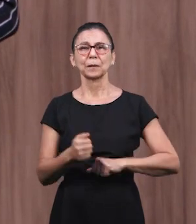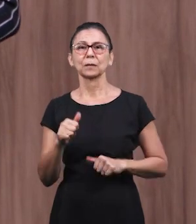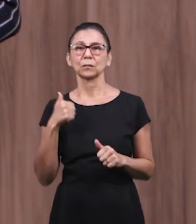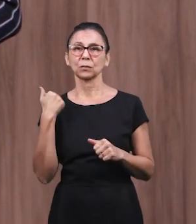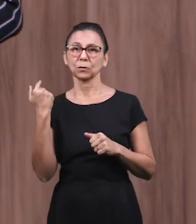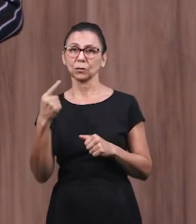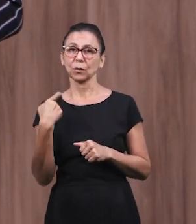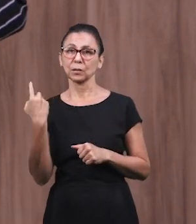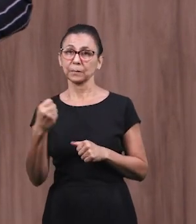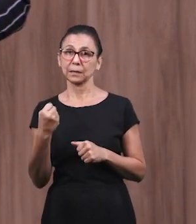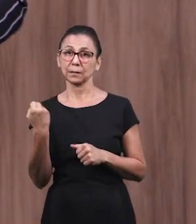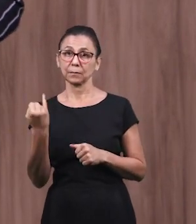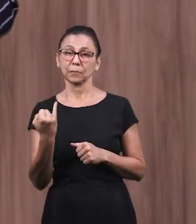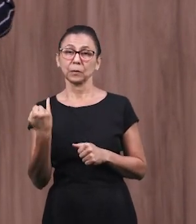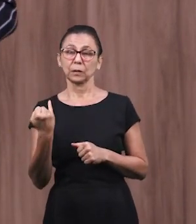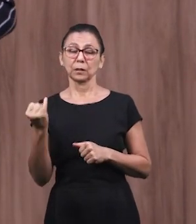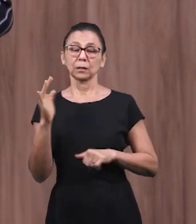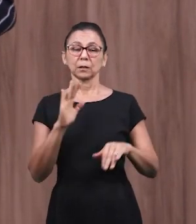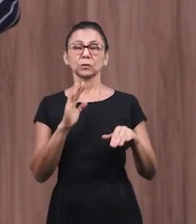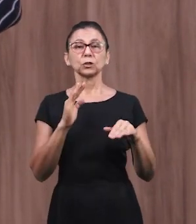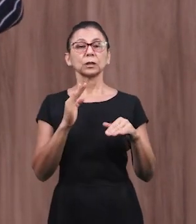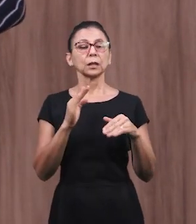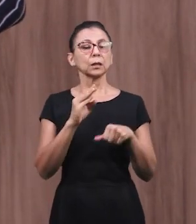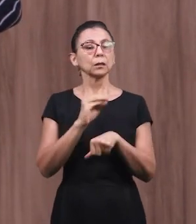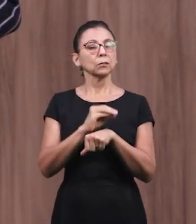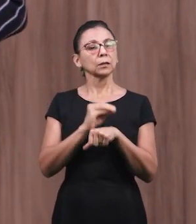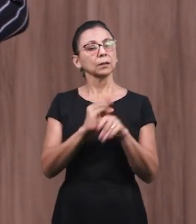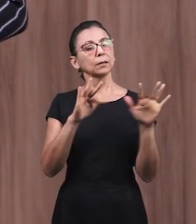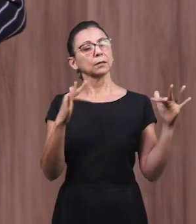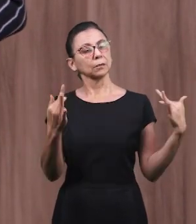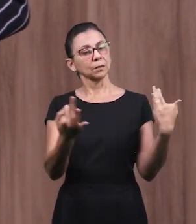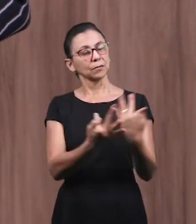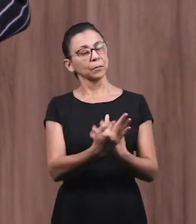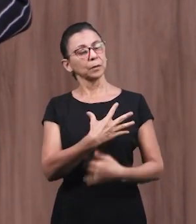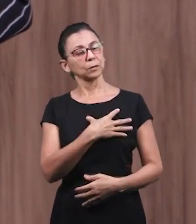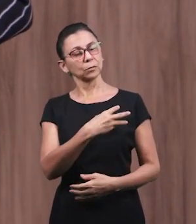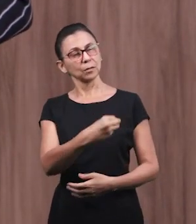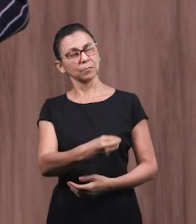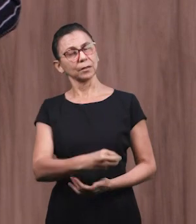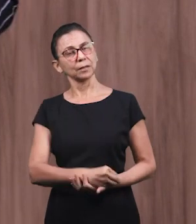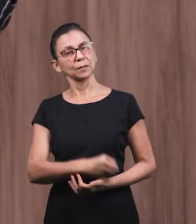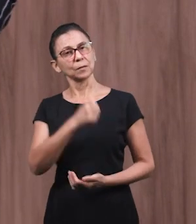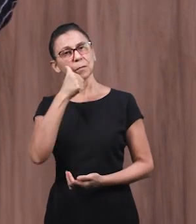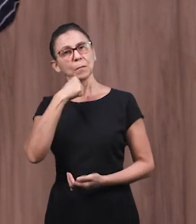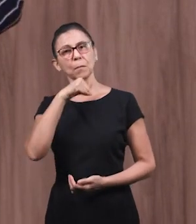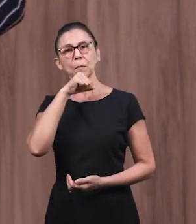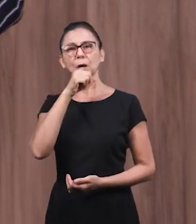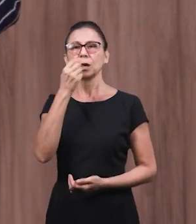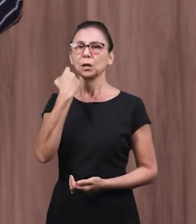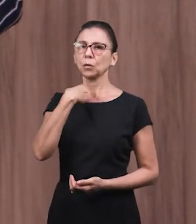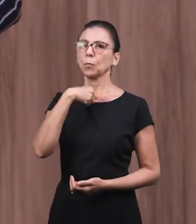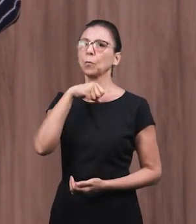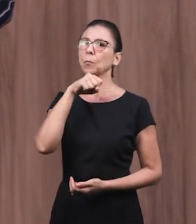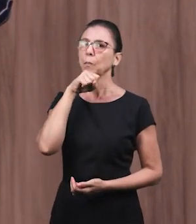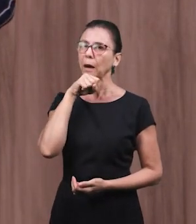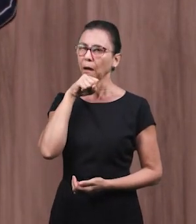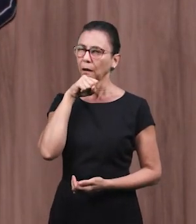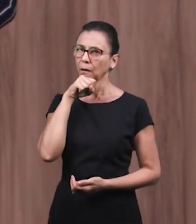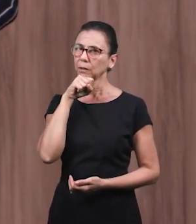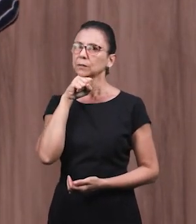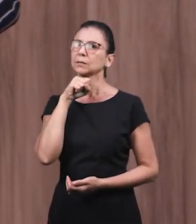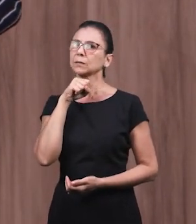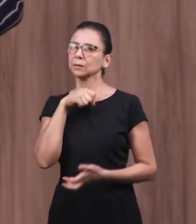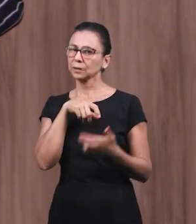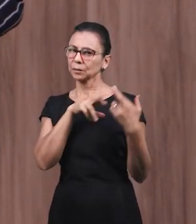casa. Irmãos e irmãs, os pais, mães e responsáveis são os primeiros professores e